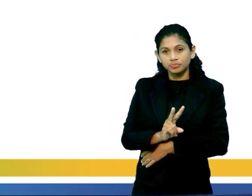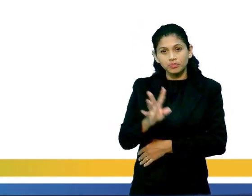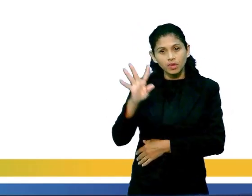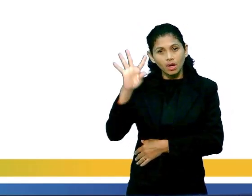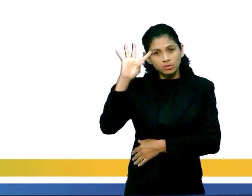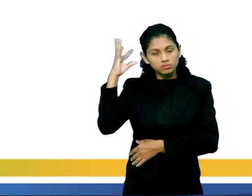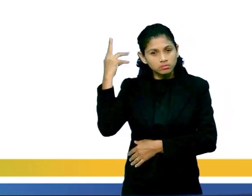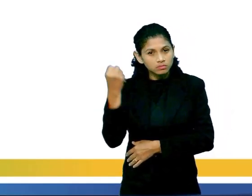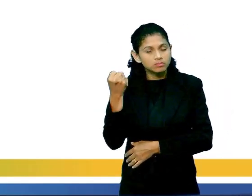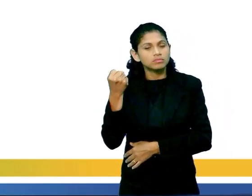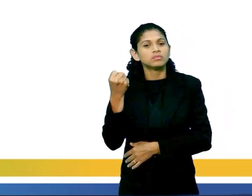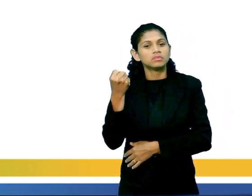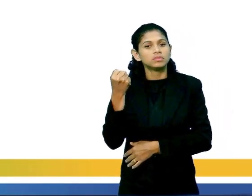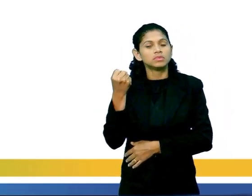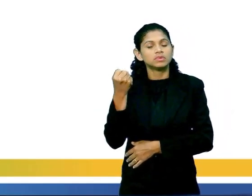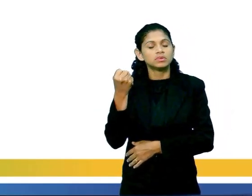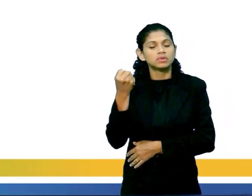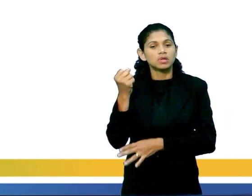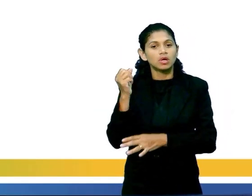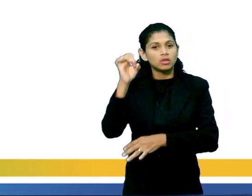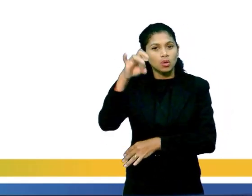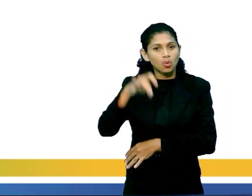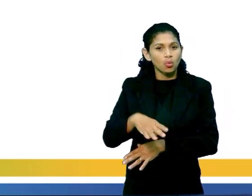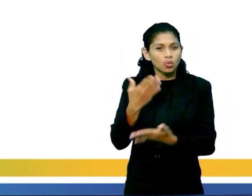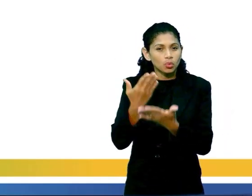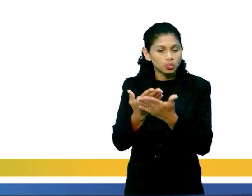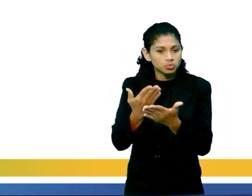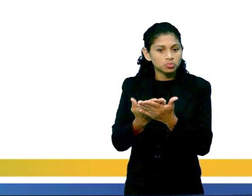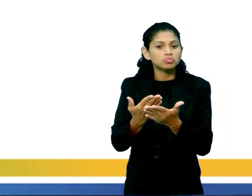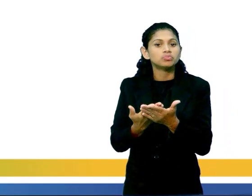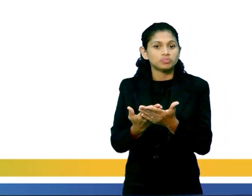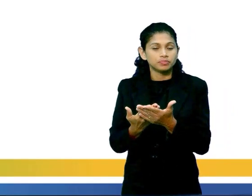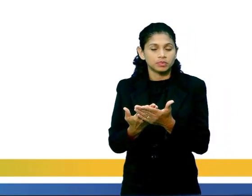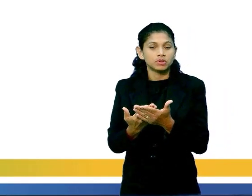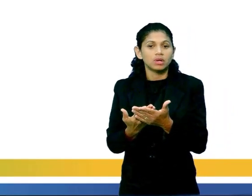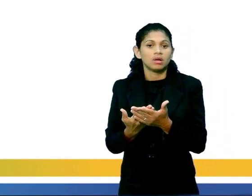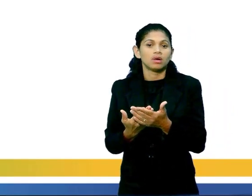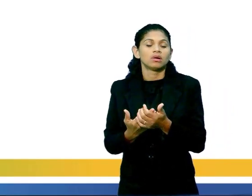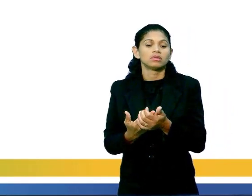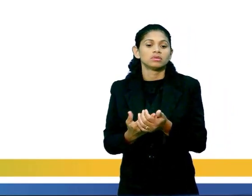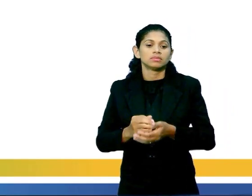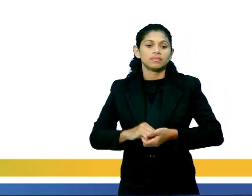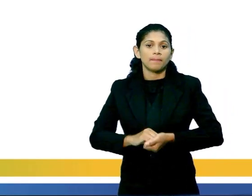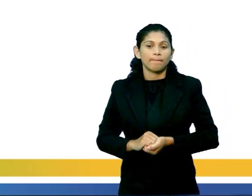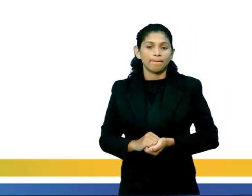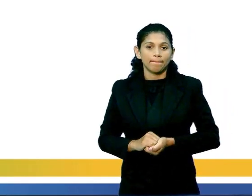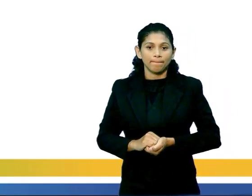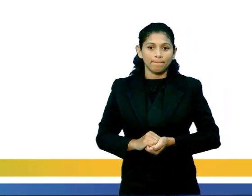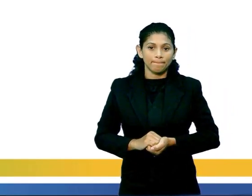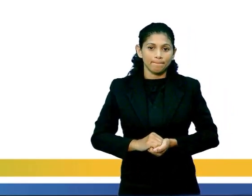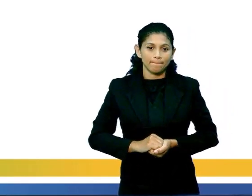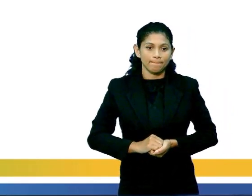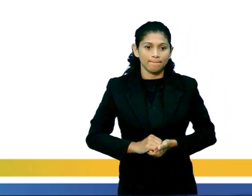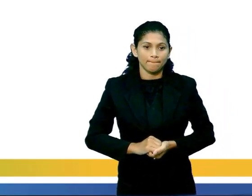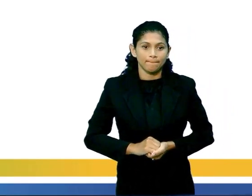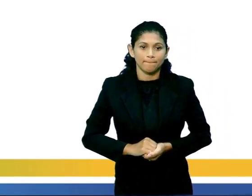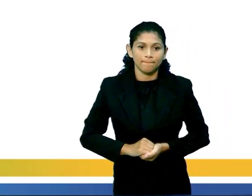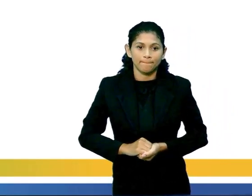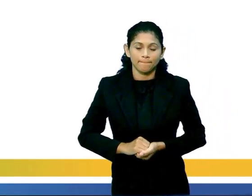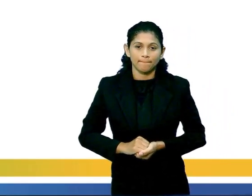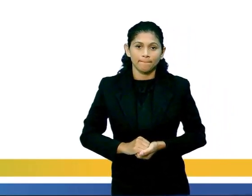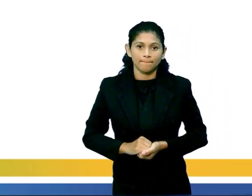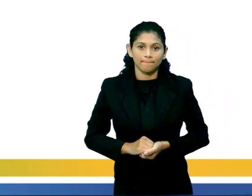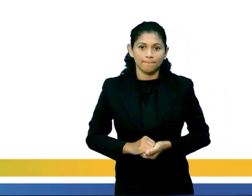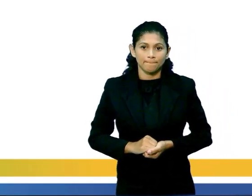aula o y-vértice, que é delta sobre 4A, e agora o x-vértice, menos B sobre